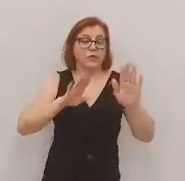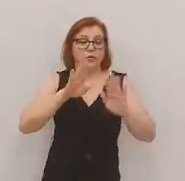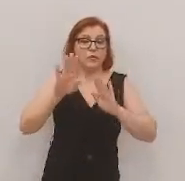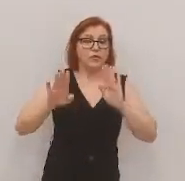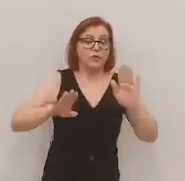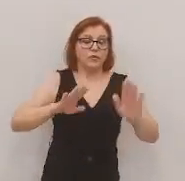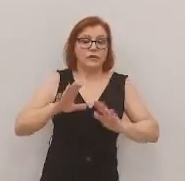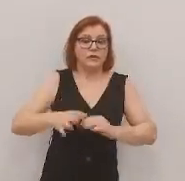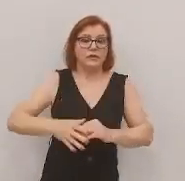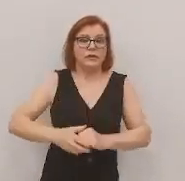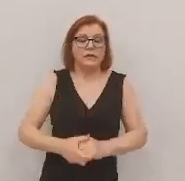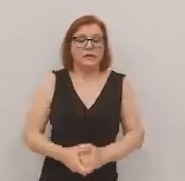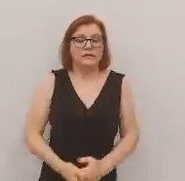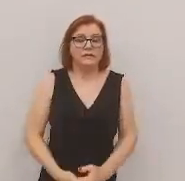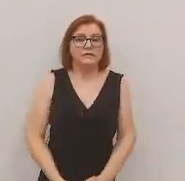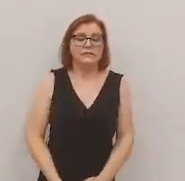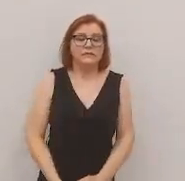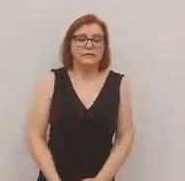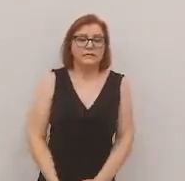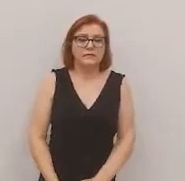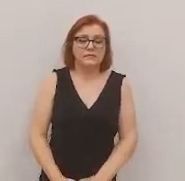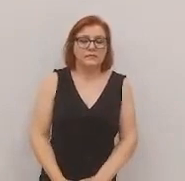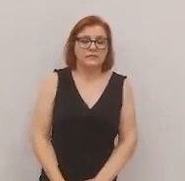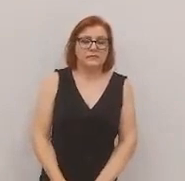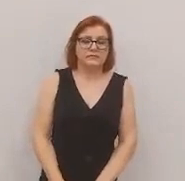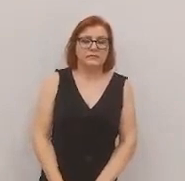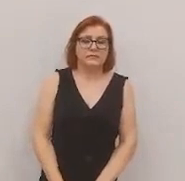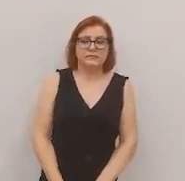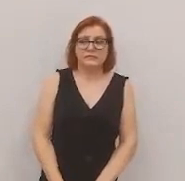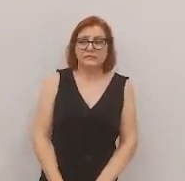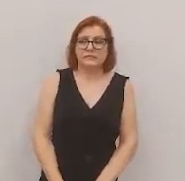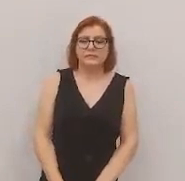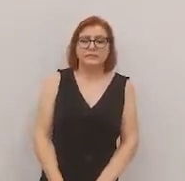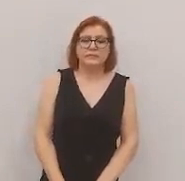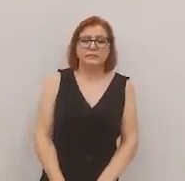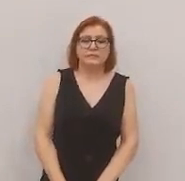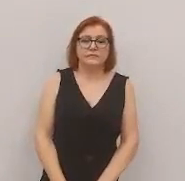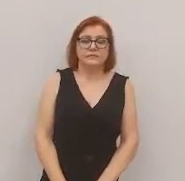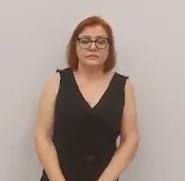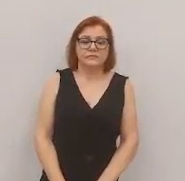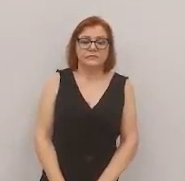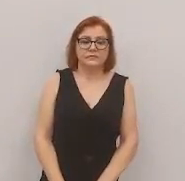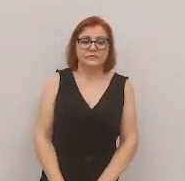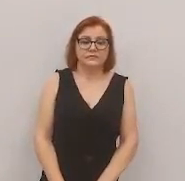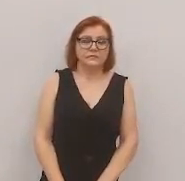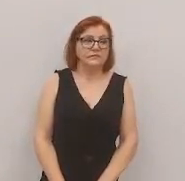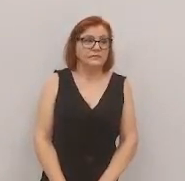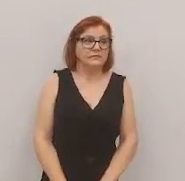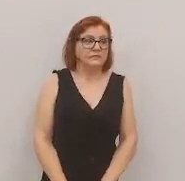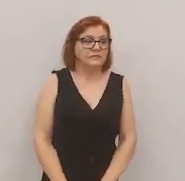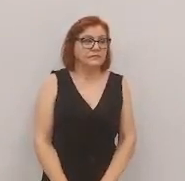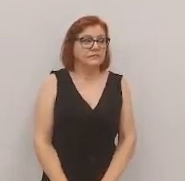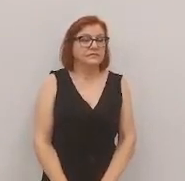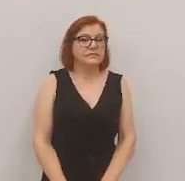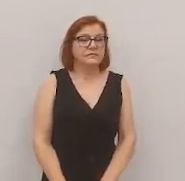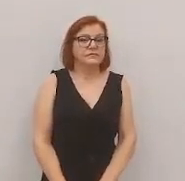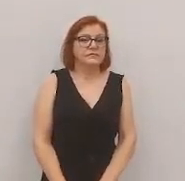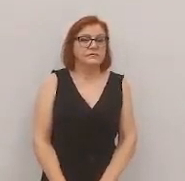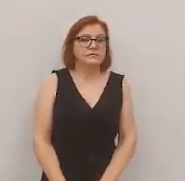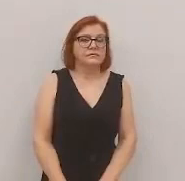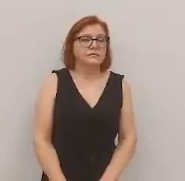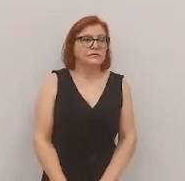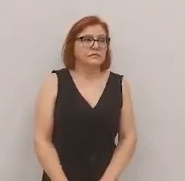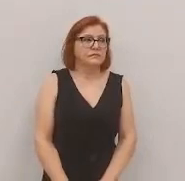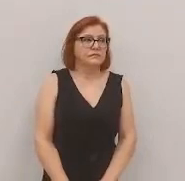cuidado. Entende? Essas coisas nós precisamos tomar cuidado. Amém? É isso daí. Com respeito, vem sofrimento,